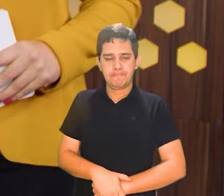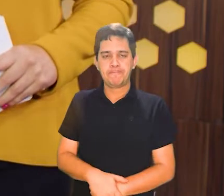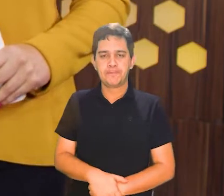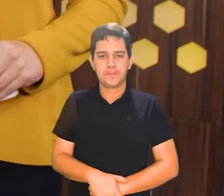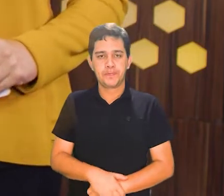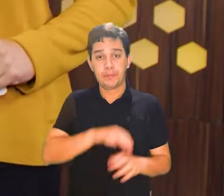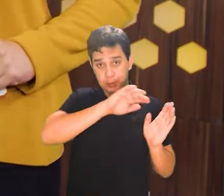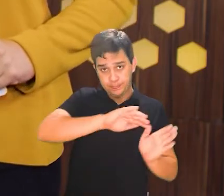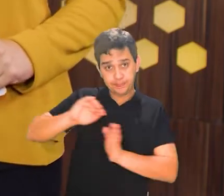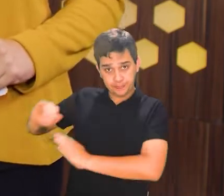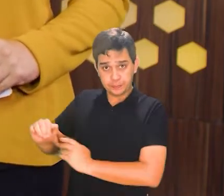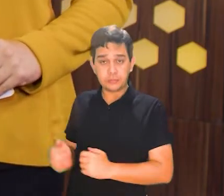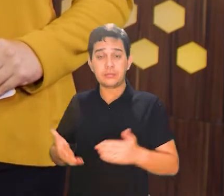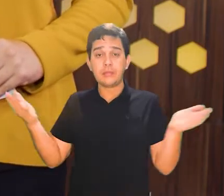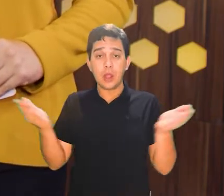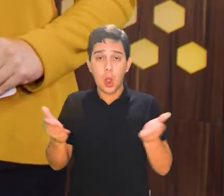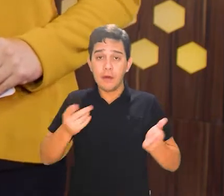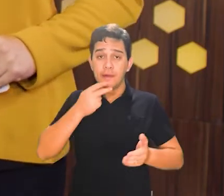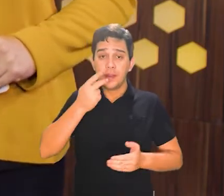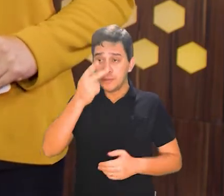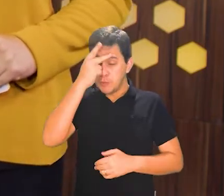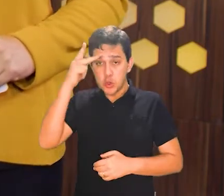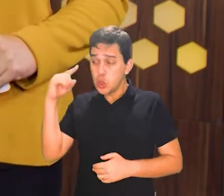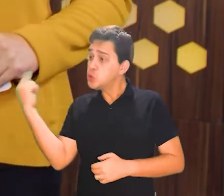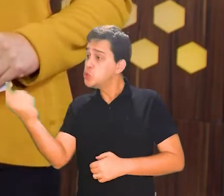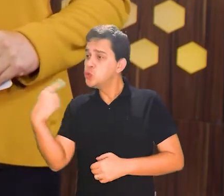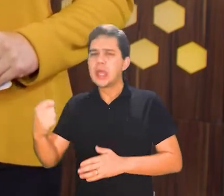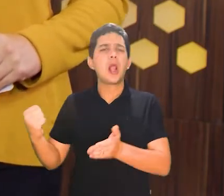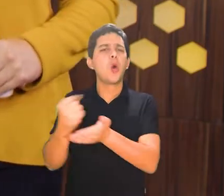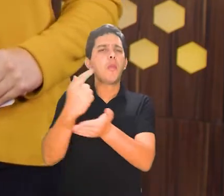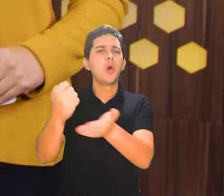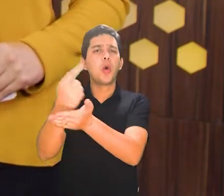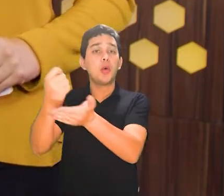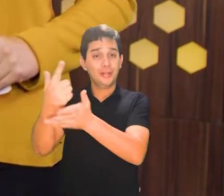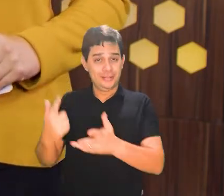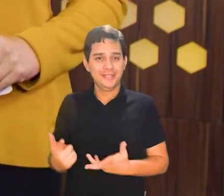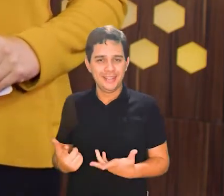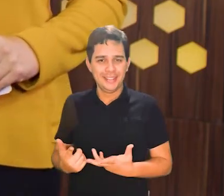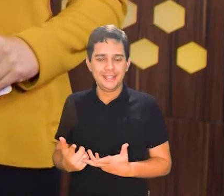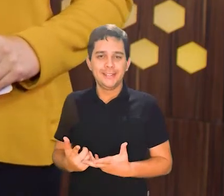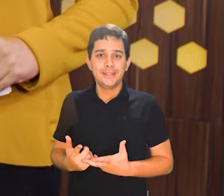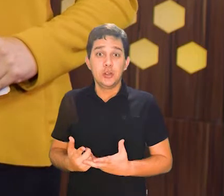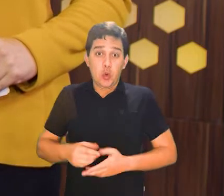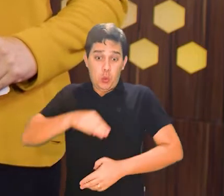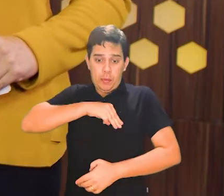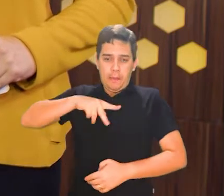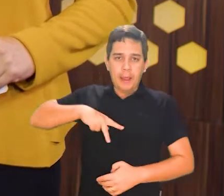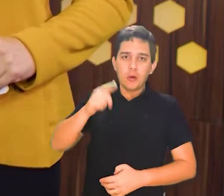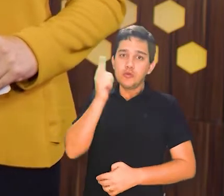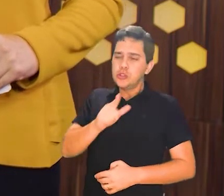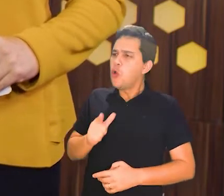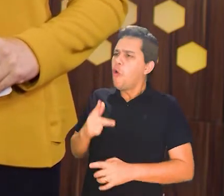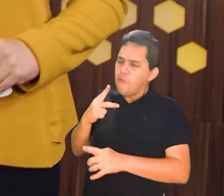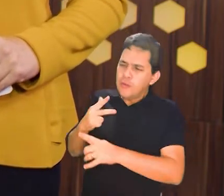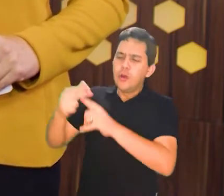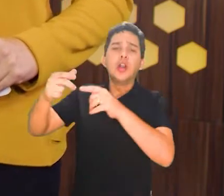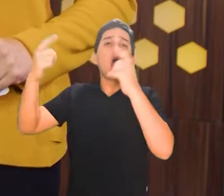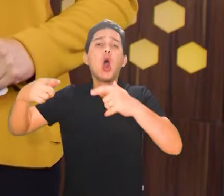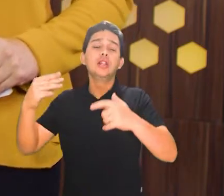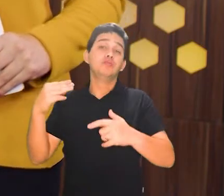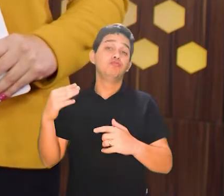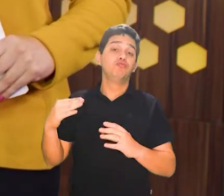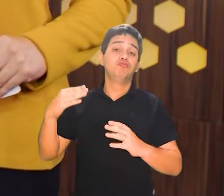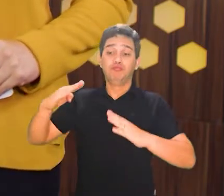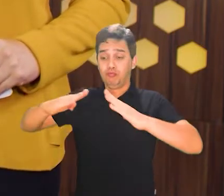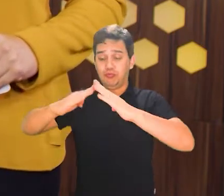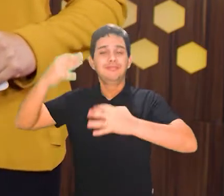falando sobre os direitos dos consumidores, o MPRJ obteve vitória na Justiça em ação coletiva de consumo para